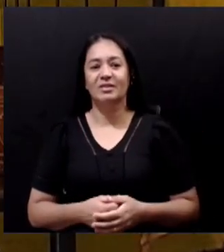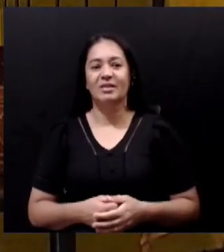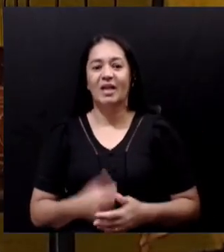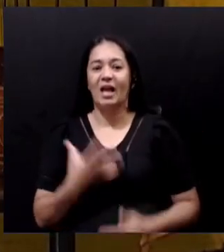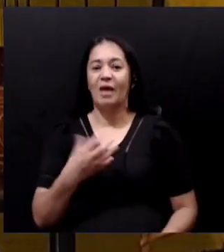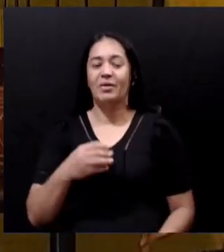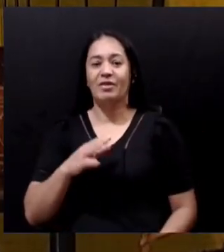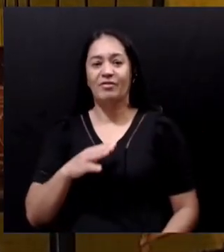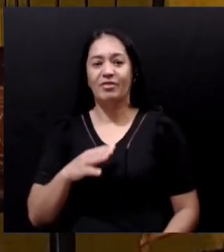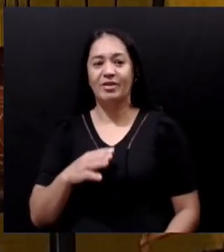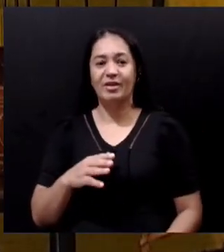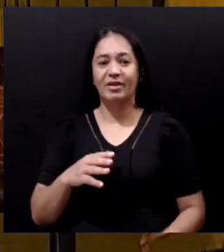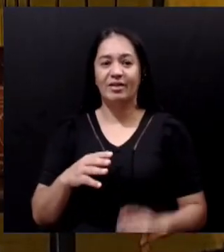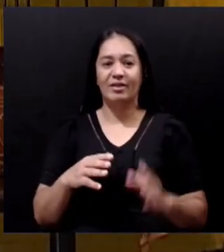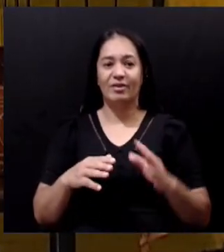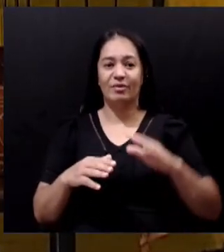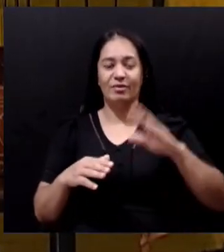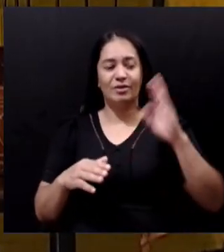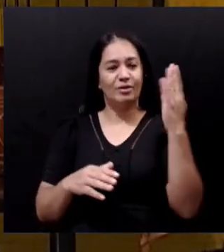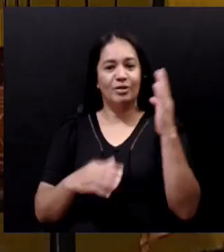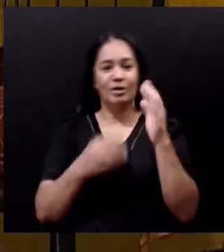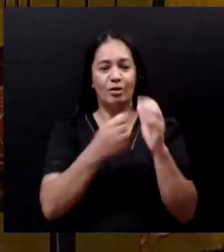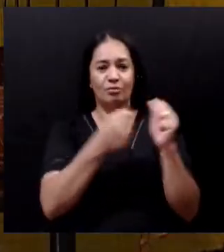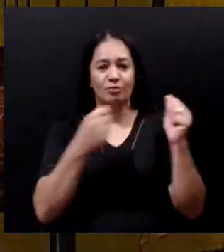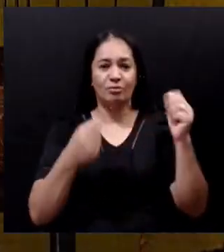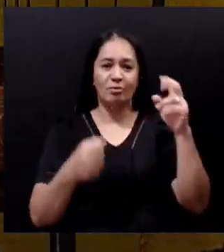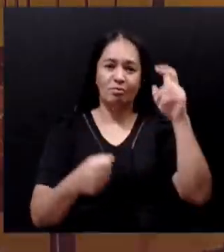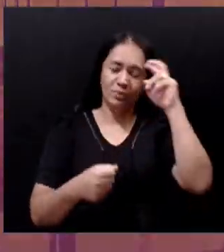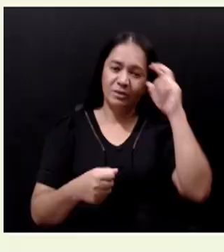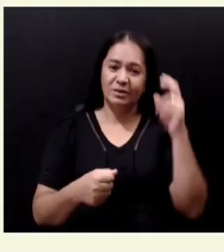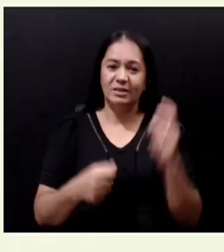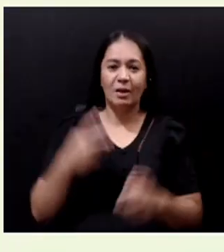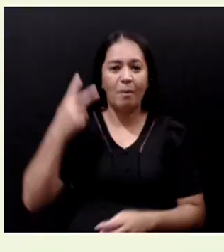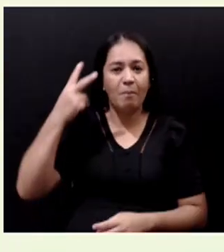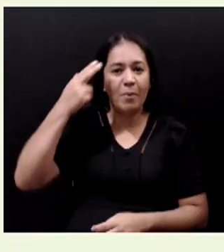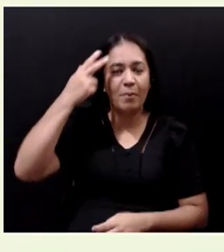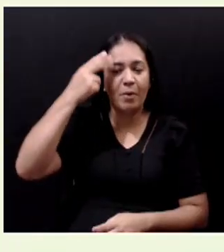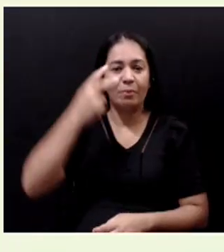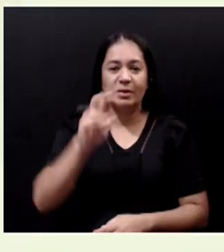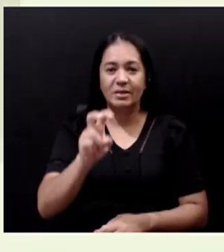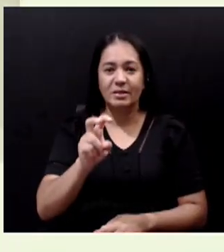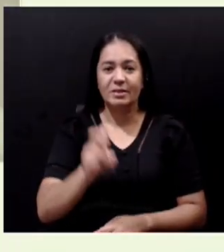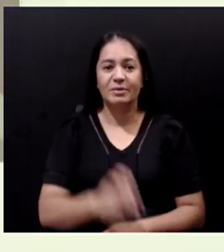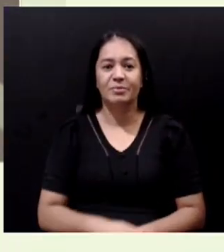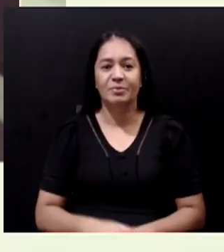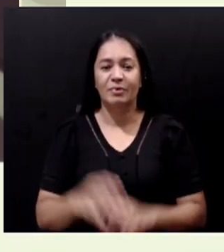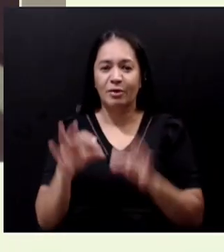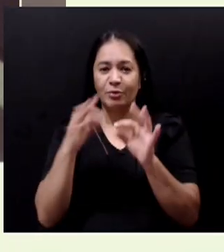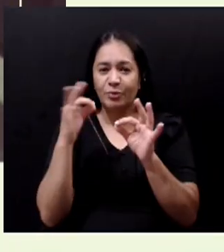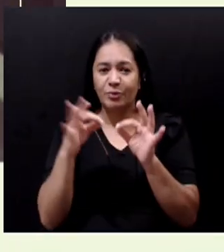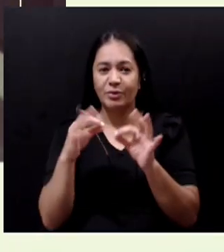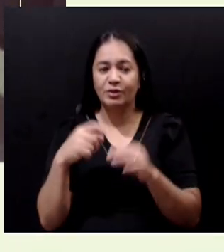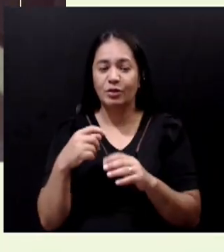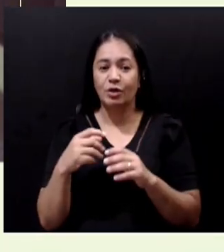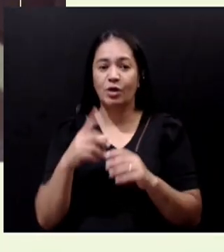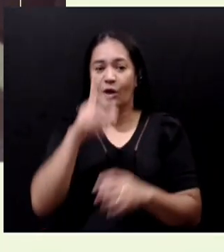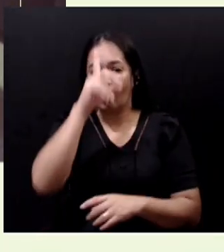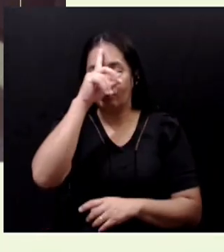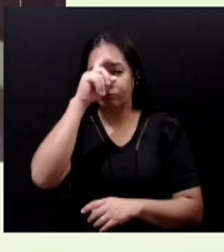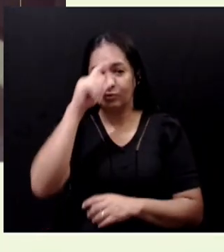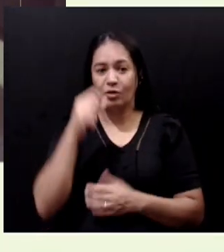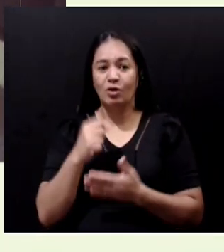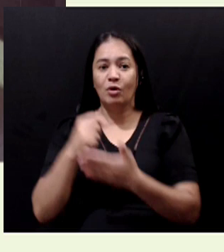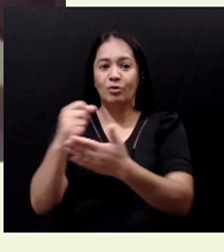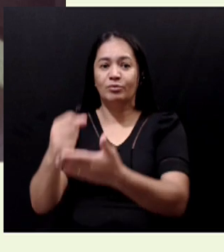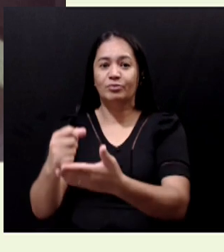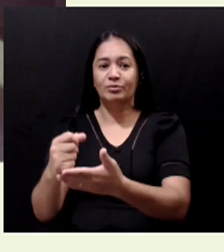do guarda-roupa e levou 5 pontos na cabeça. E ali todo mundo saiu correndo para o hospital. Ali todo mundo saiu correndo para o hospital. E os pedidos? Pediu